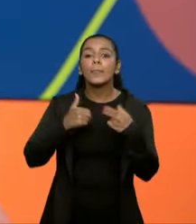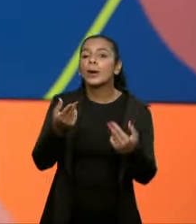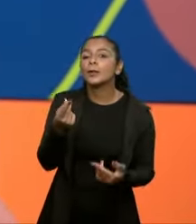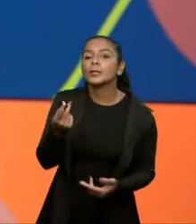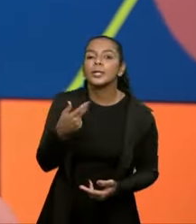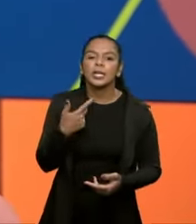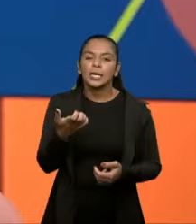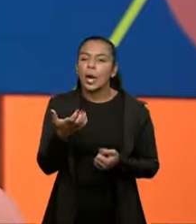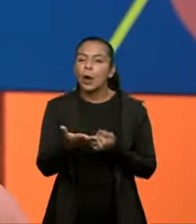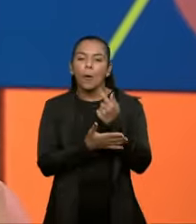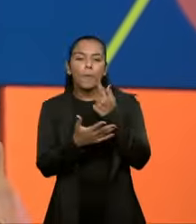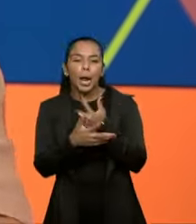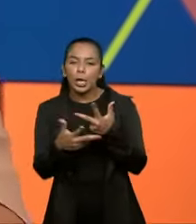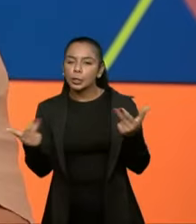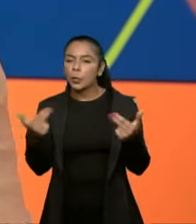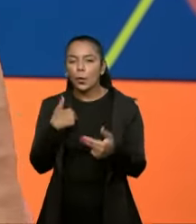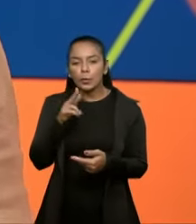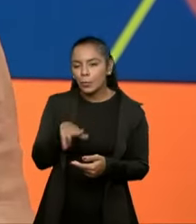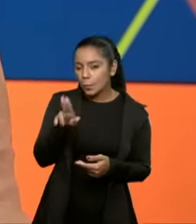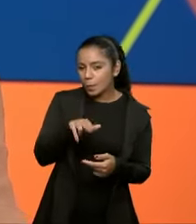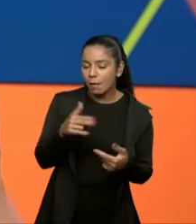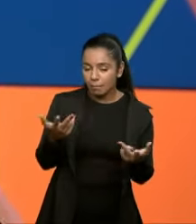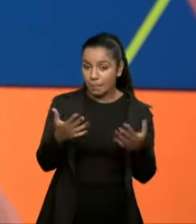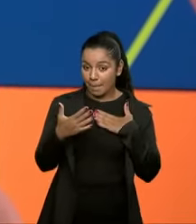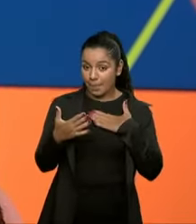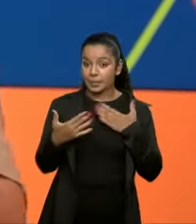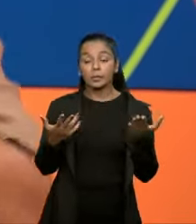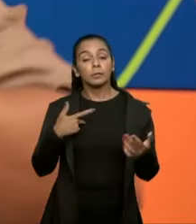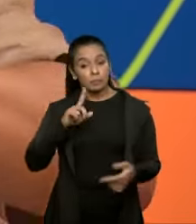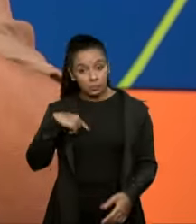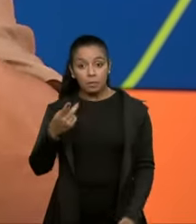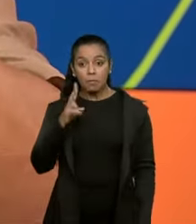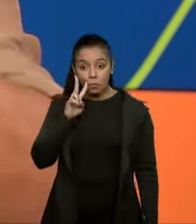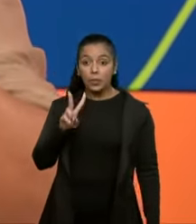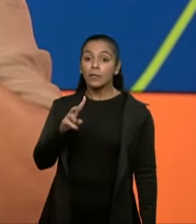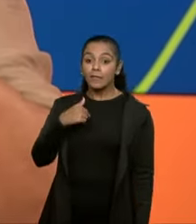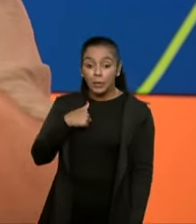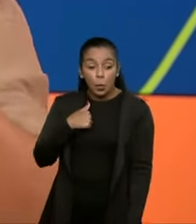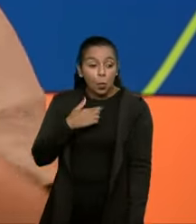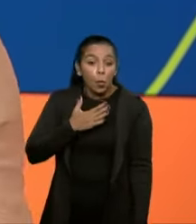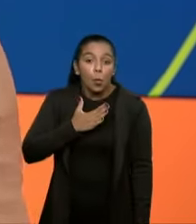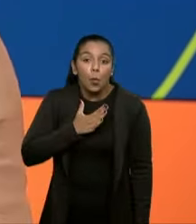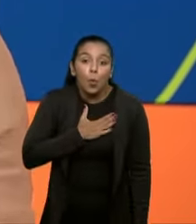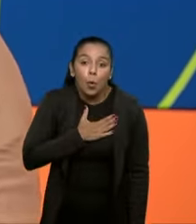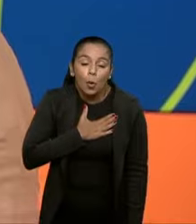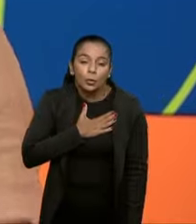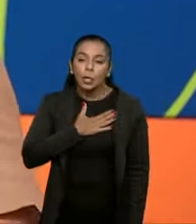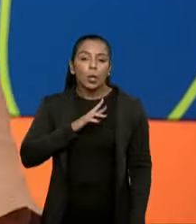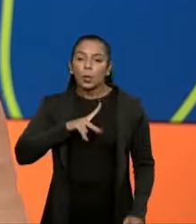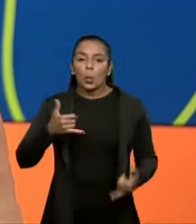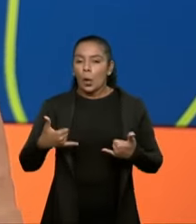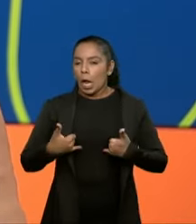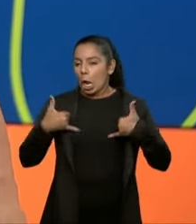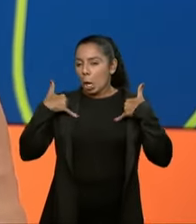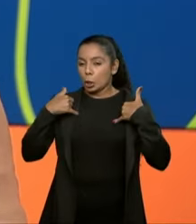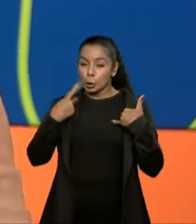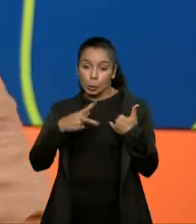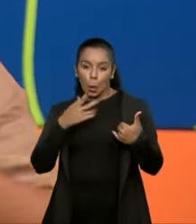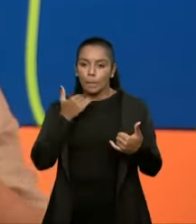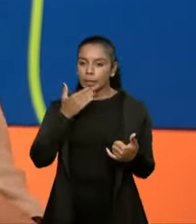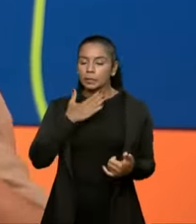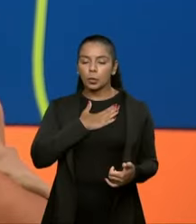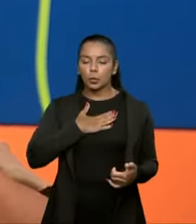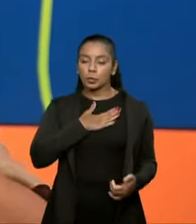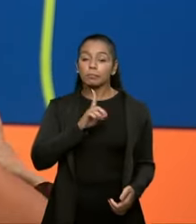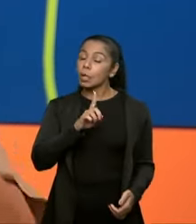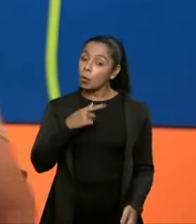comprar meus fogos, que a gente soltava, que era pequenininho, aquelas coisas. E aí depois eu vi que era meu prazer de a pessoa, não de vaidade, pô, sua comida é muito gostosa, é a